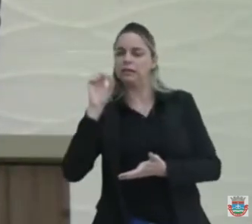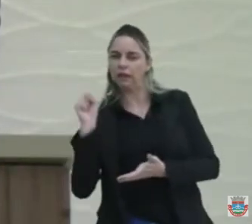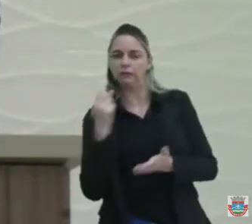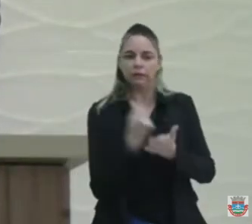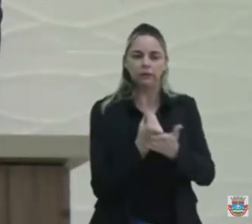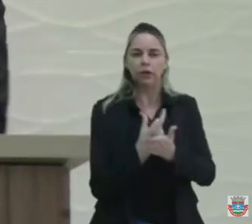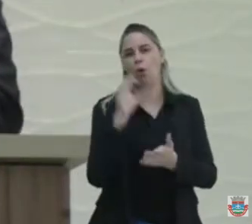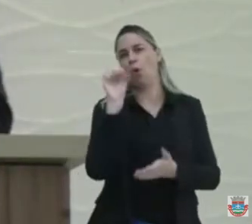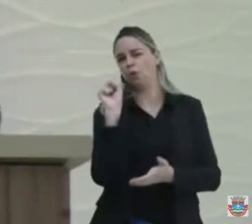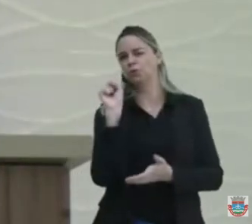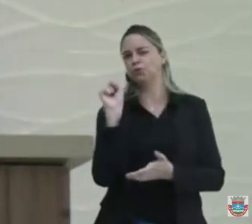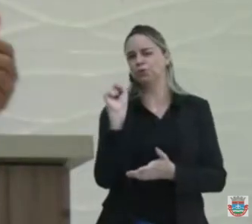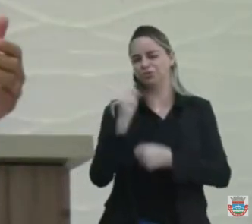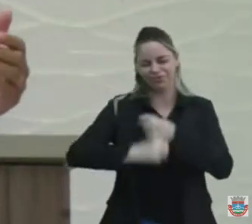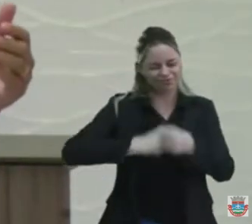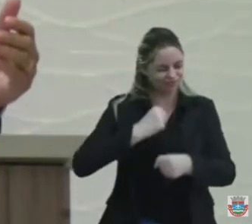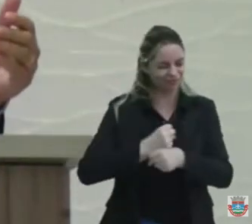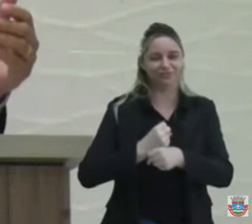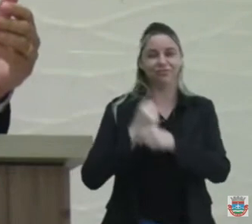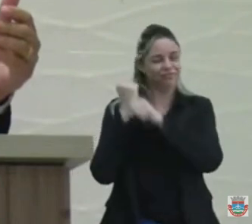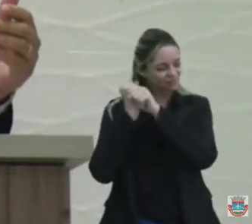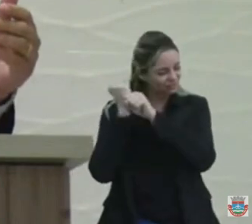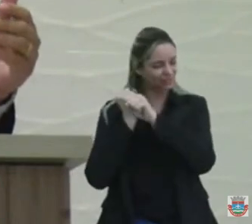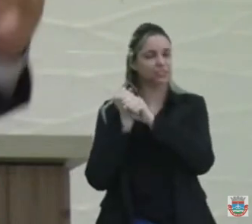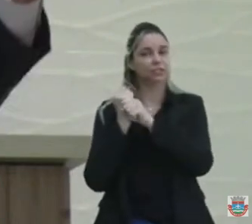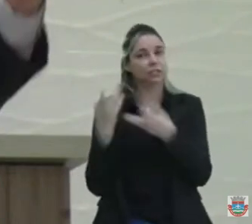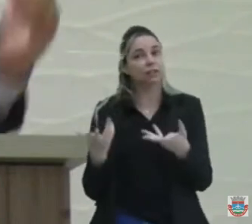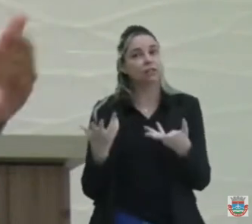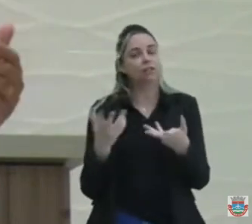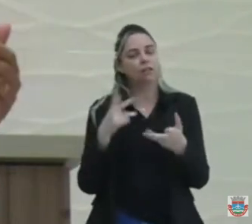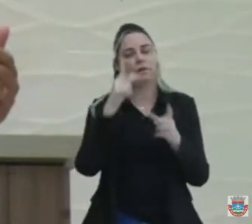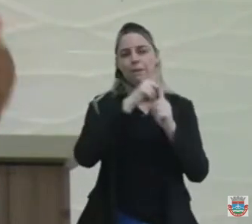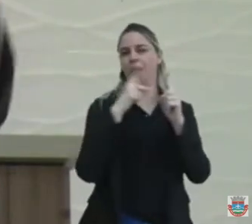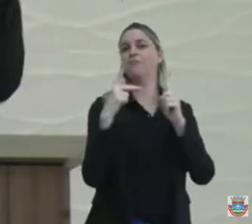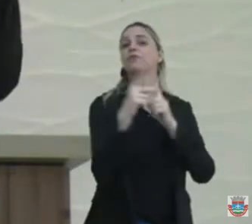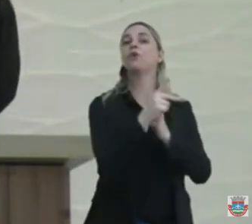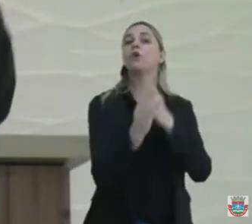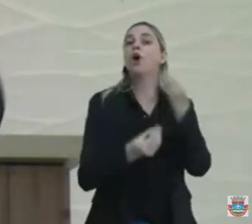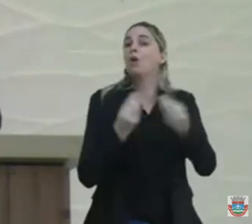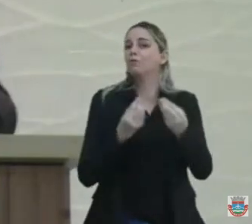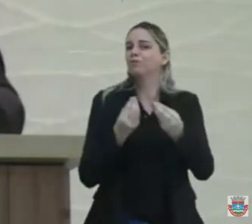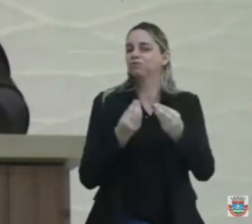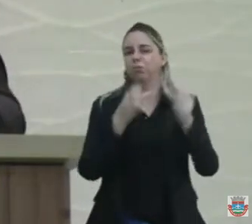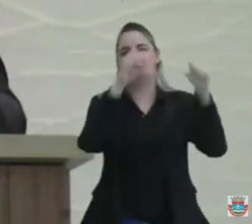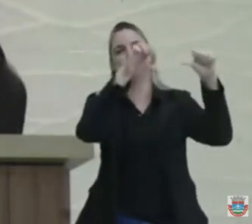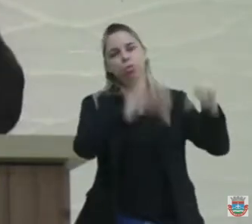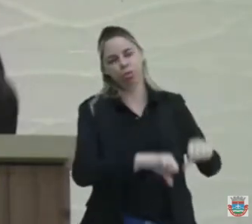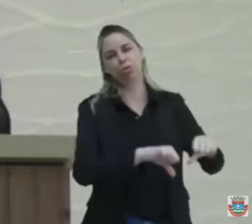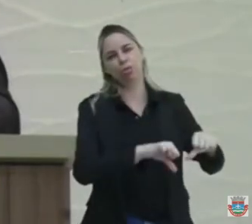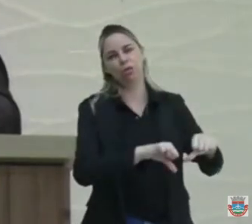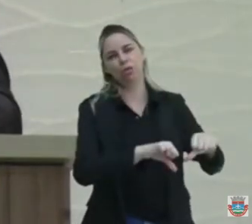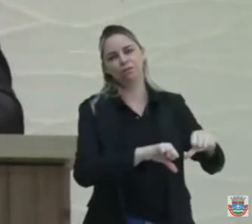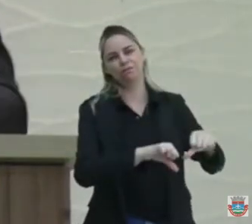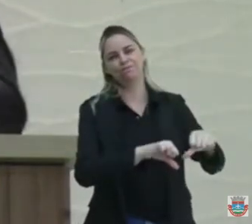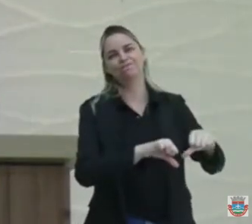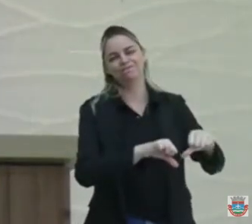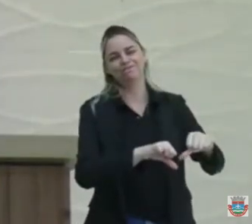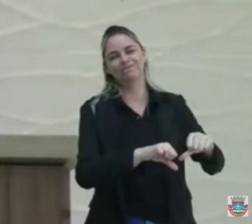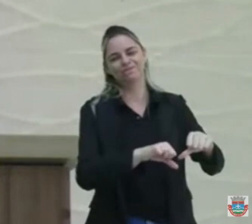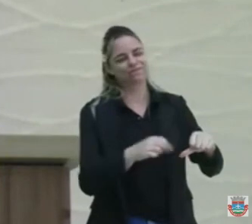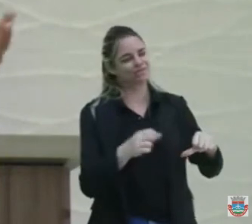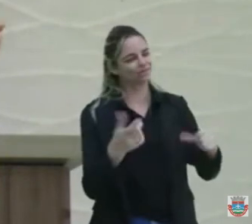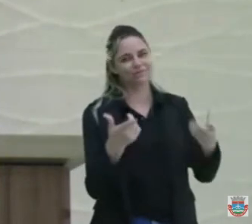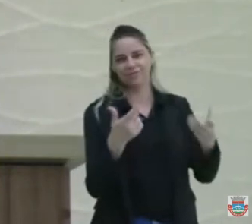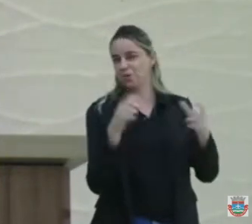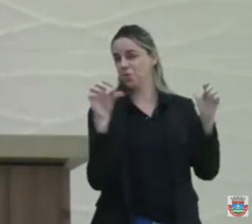público, e isso culminou com um Prevuna deficitário e quebrado. Eu gostaria